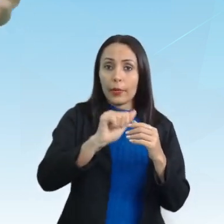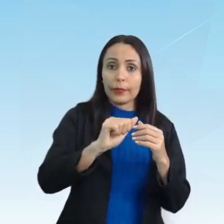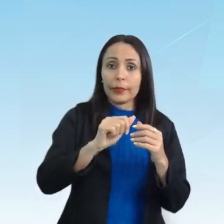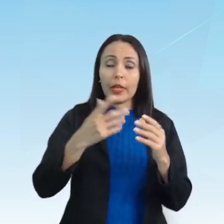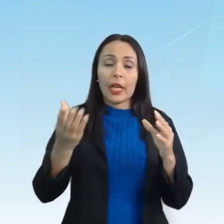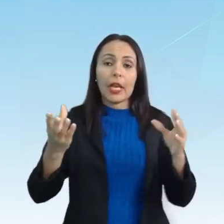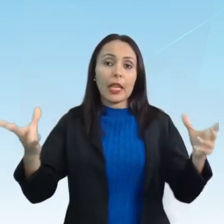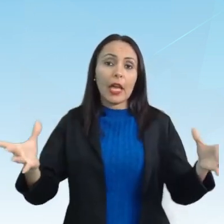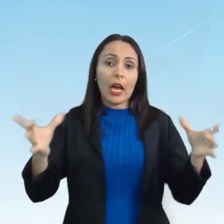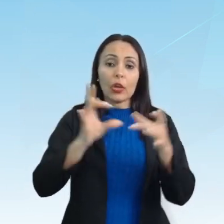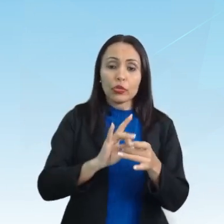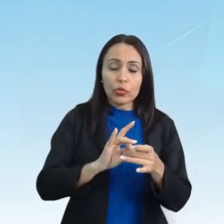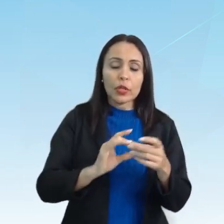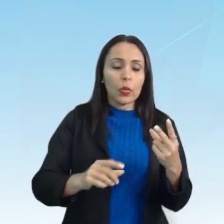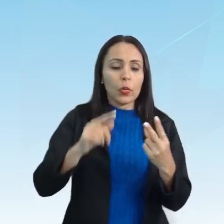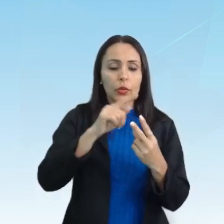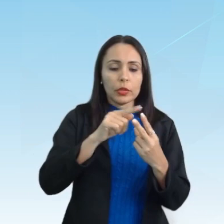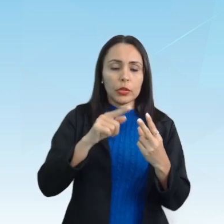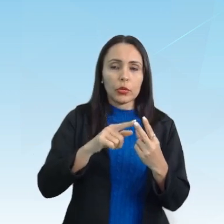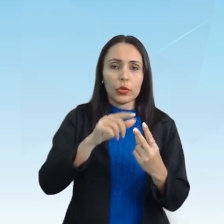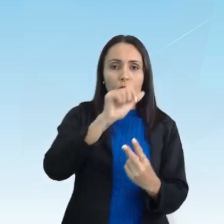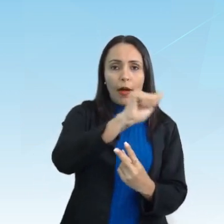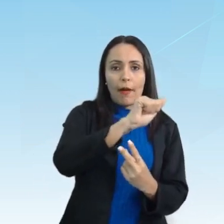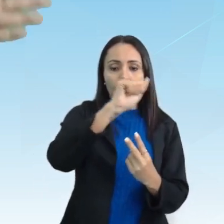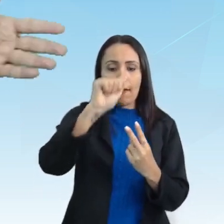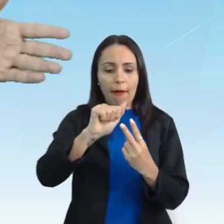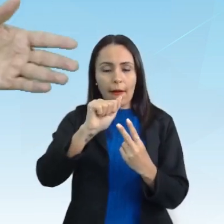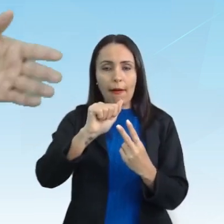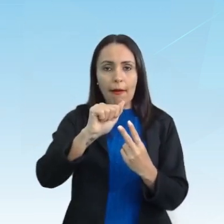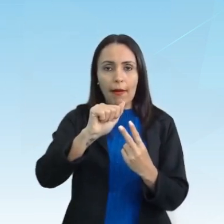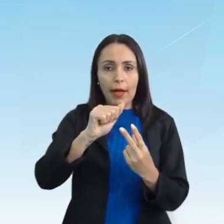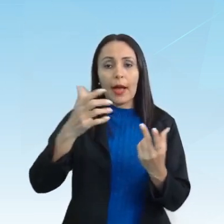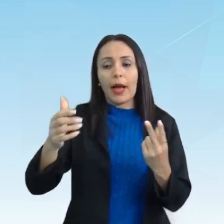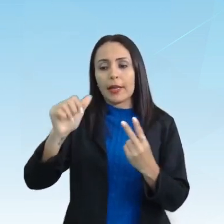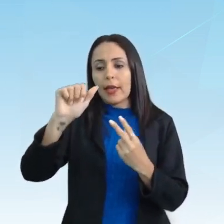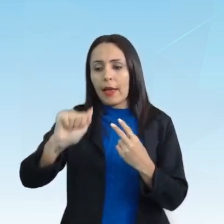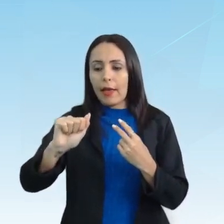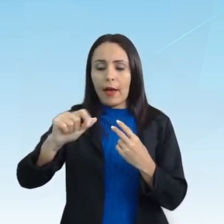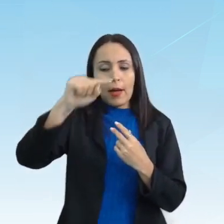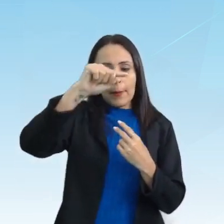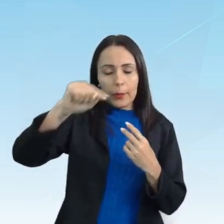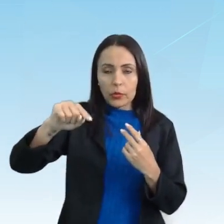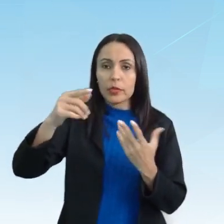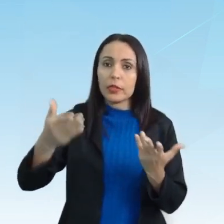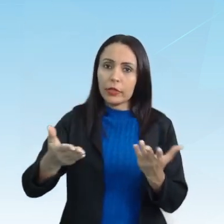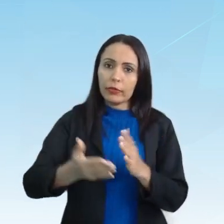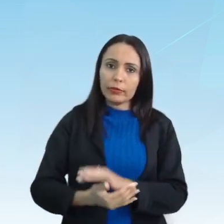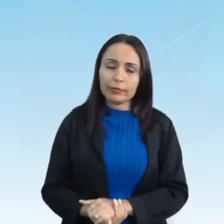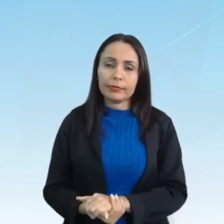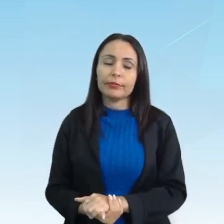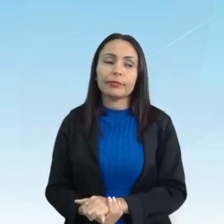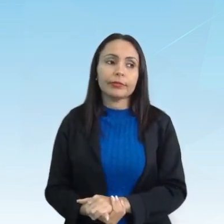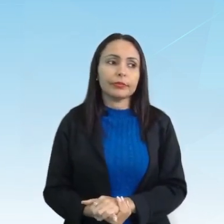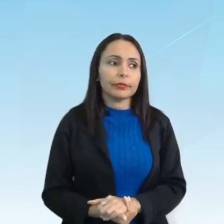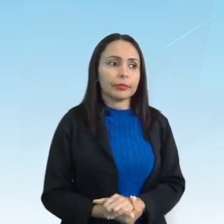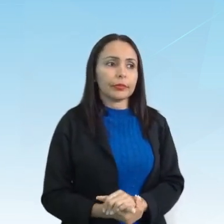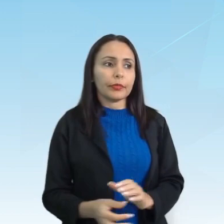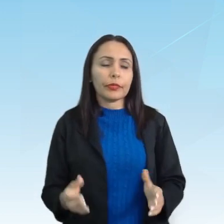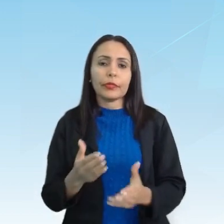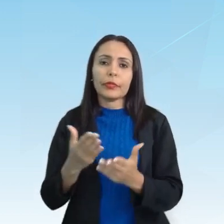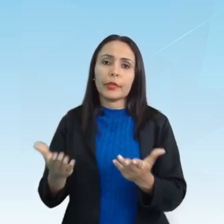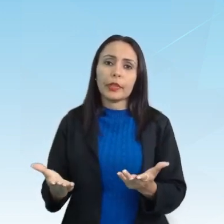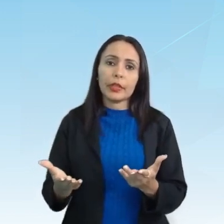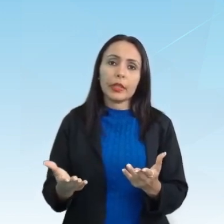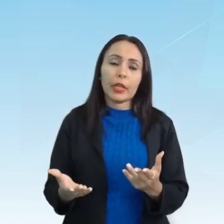é a junção de dois as. No caso, uma preposição exigida pelo verbo e o